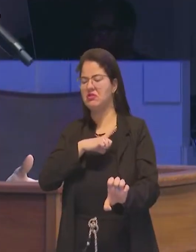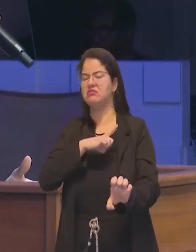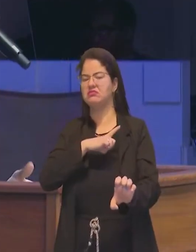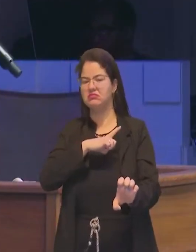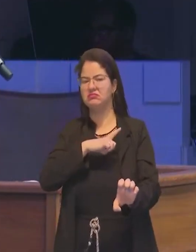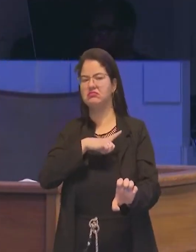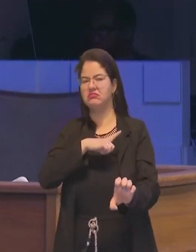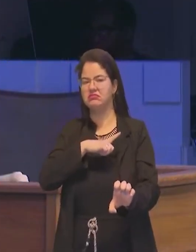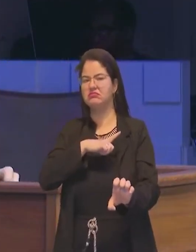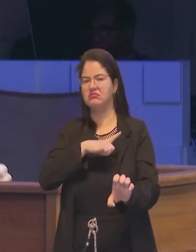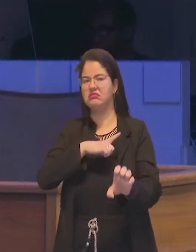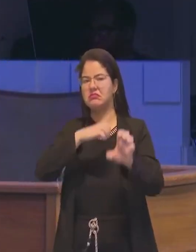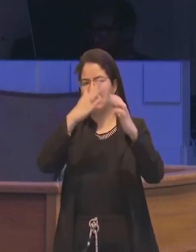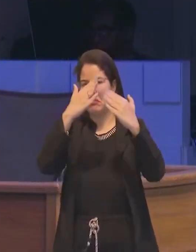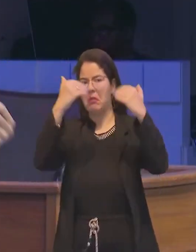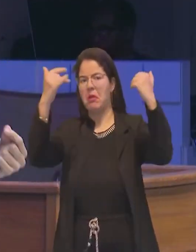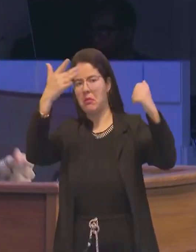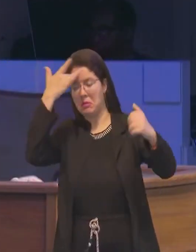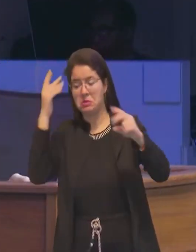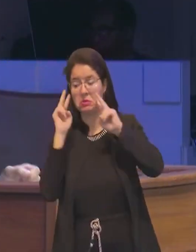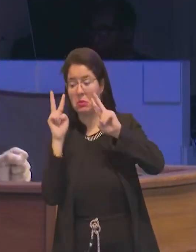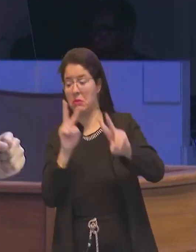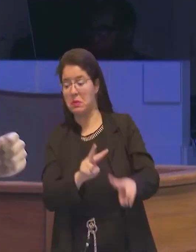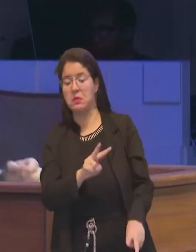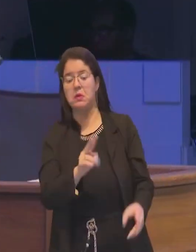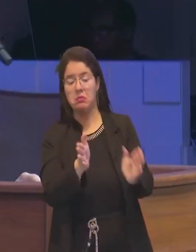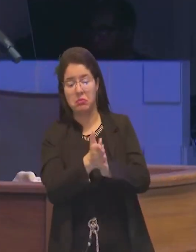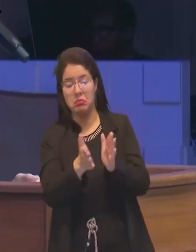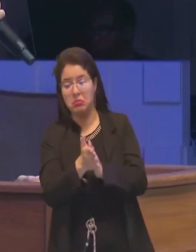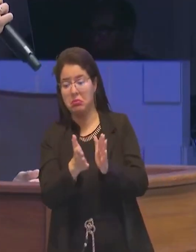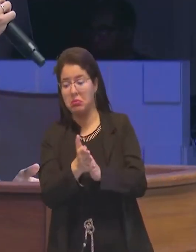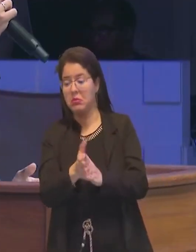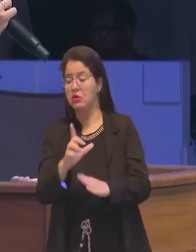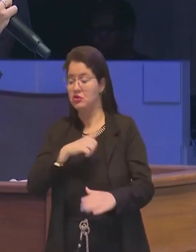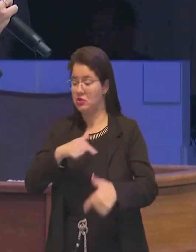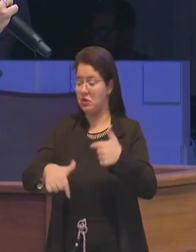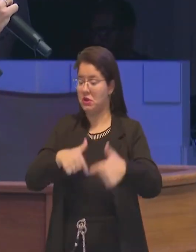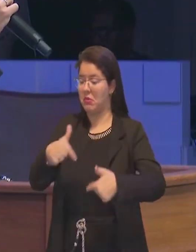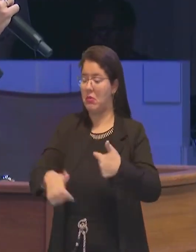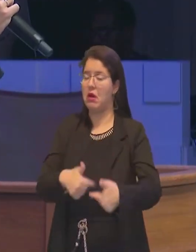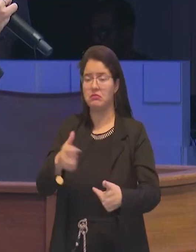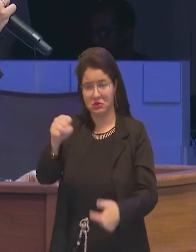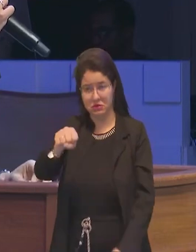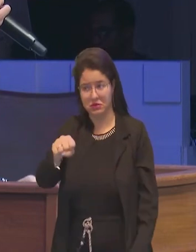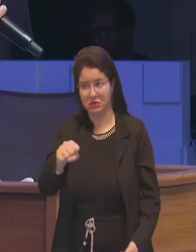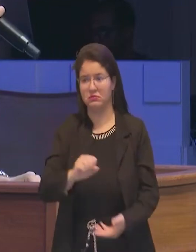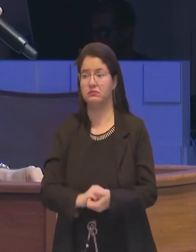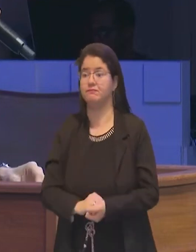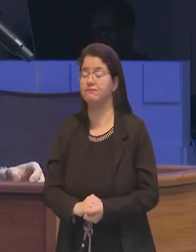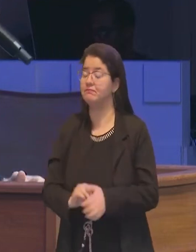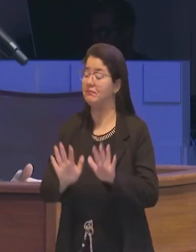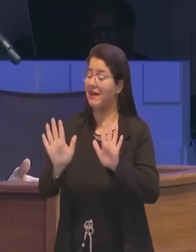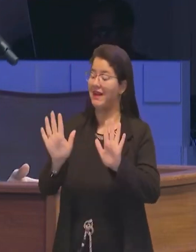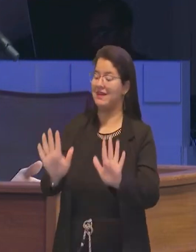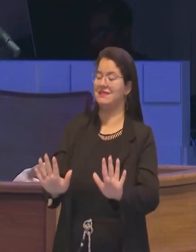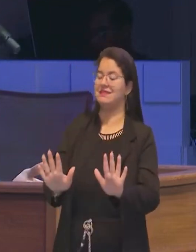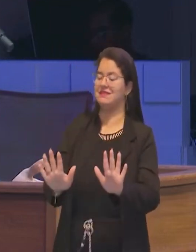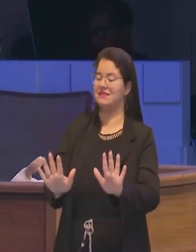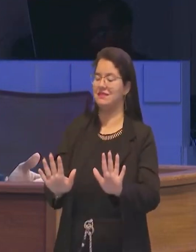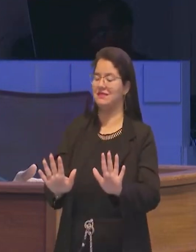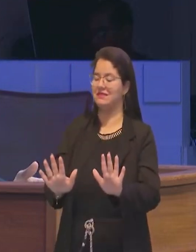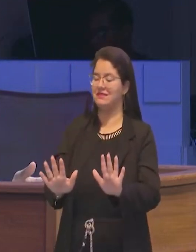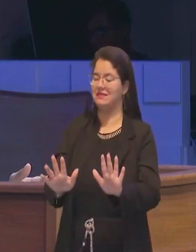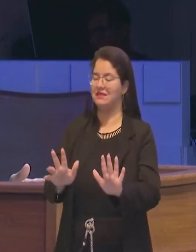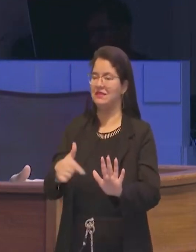seu meio. Ela fazia obras, com certeza. Mas nós estamos nos